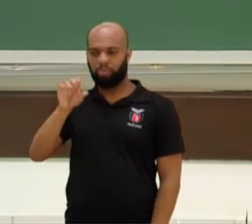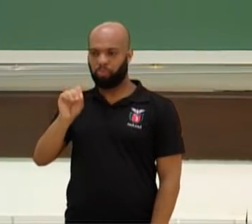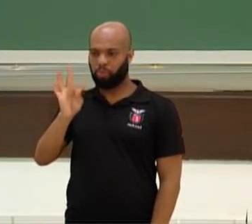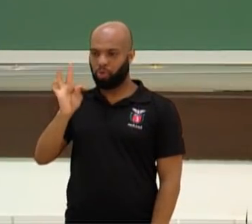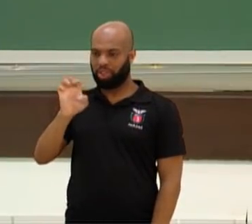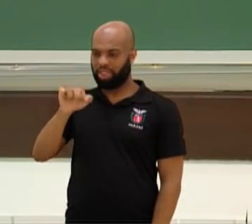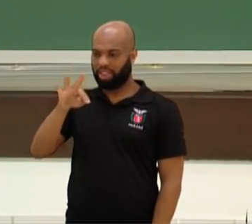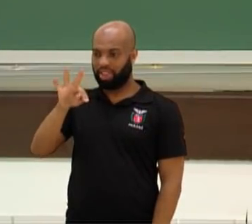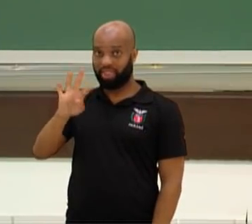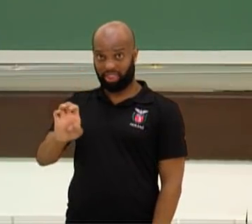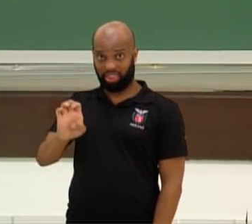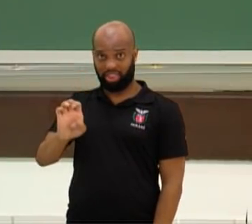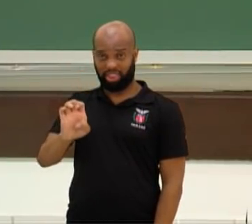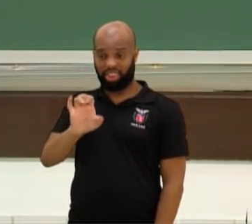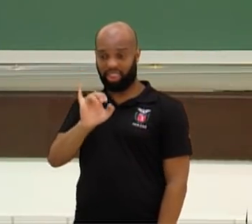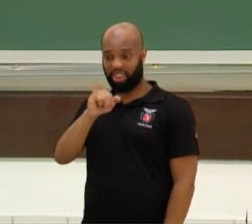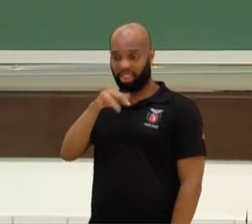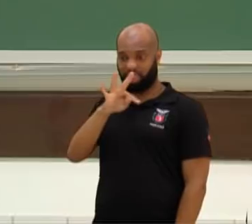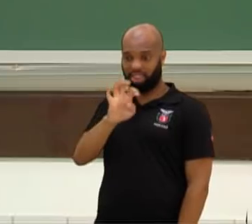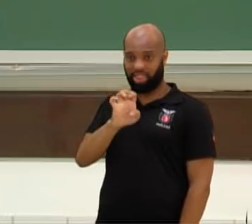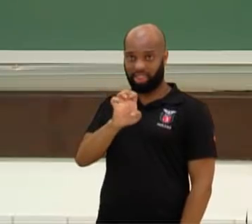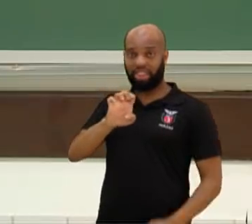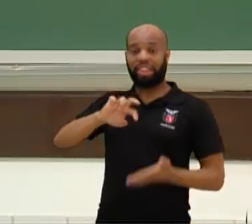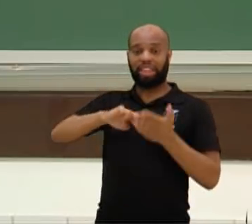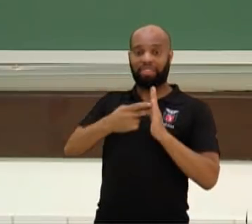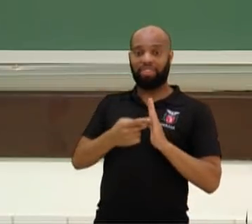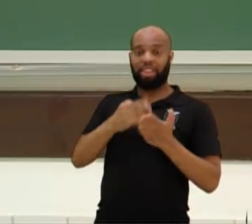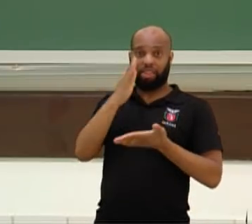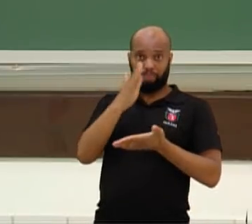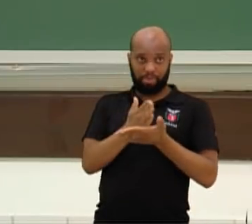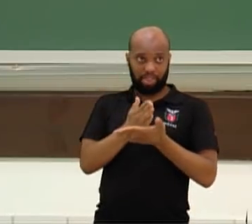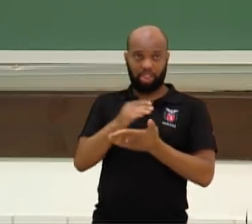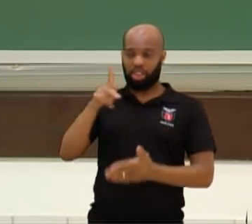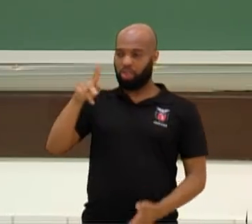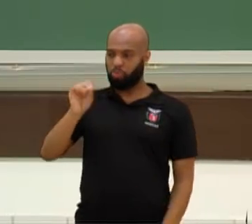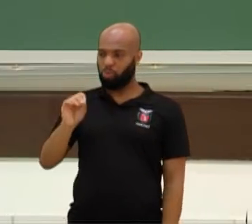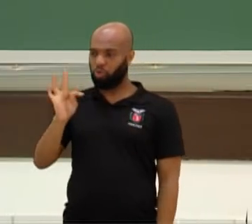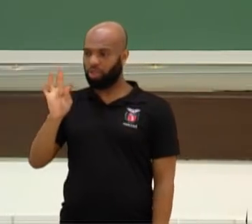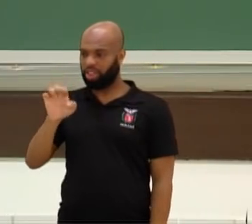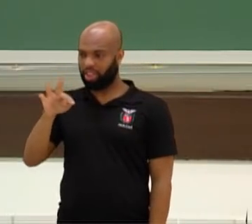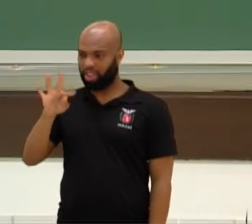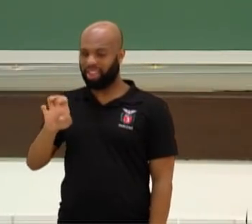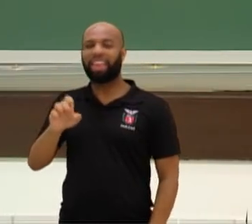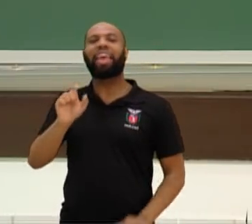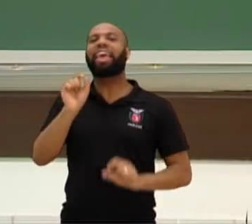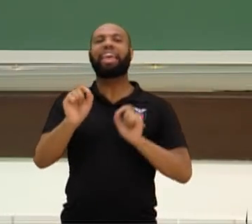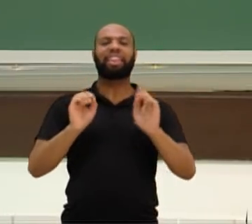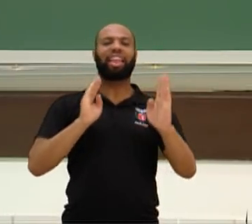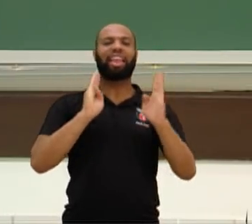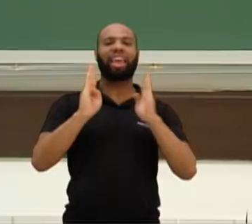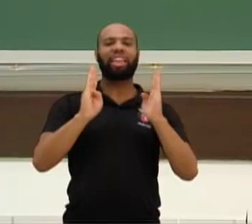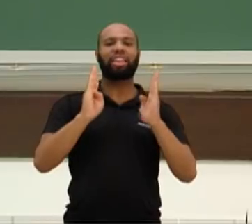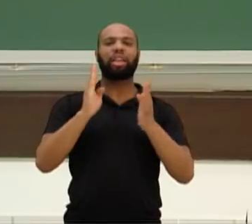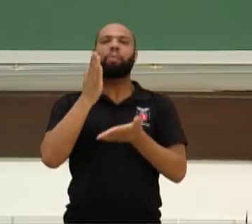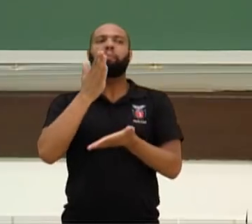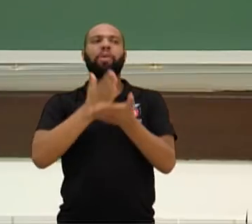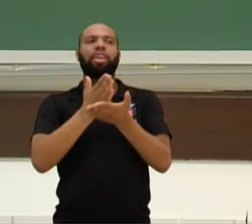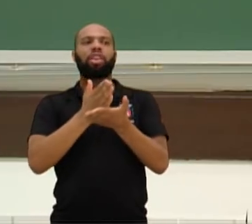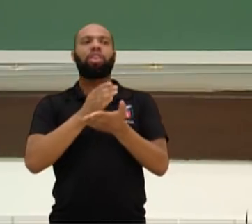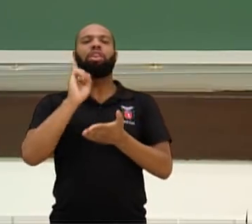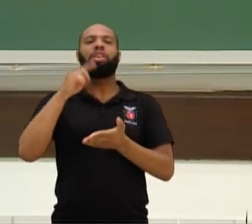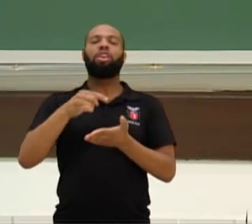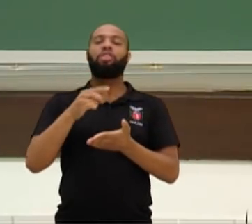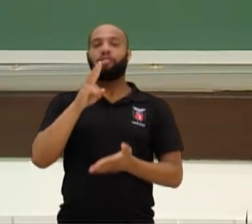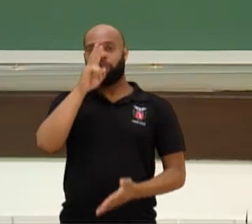interpotente. Inter, entre, potente. Quem é que está entre? No meio? A